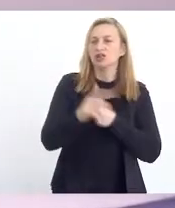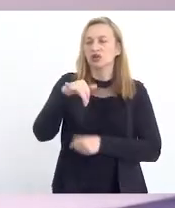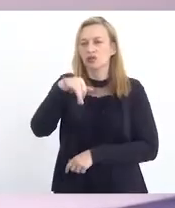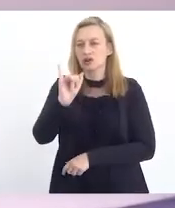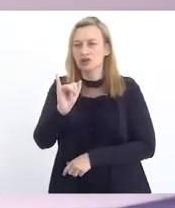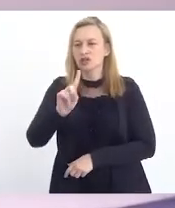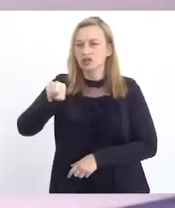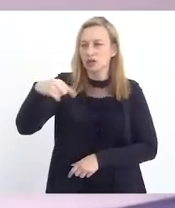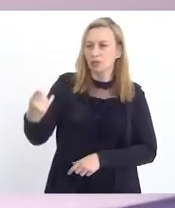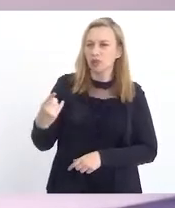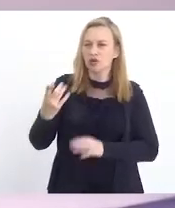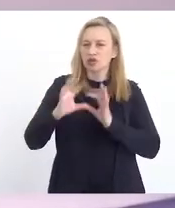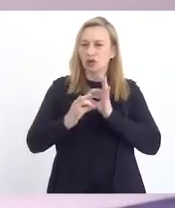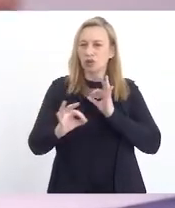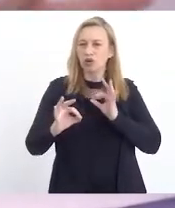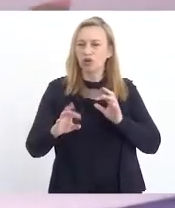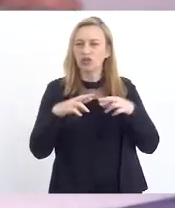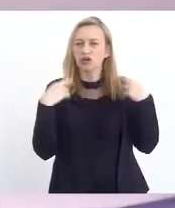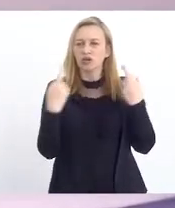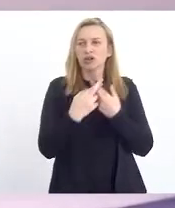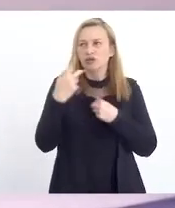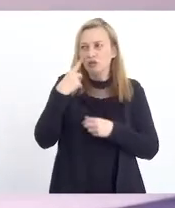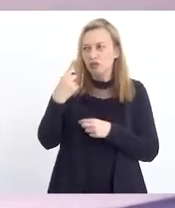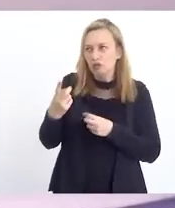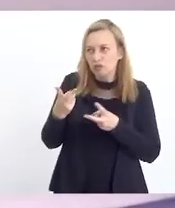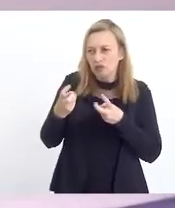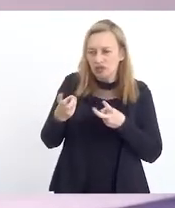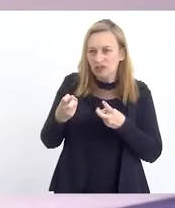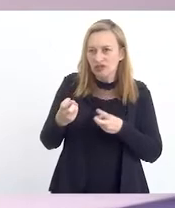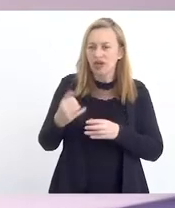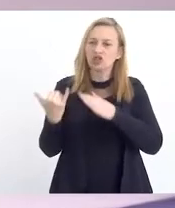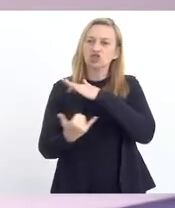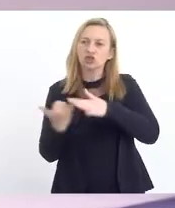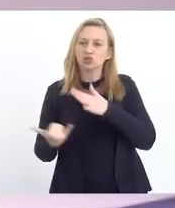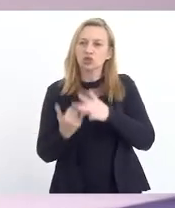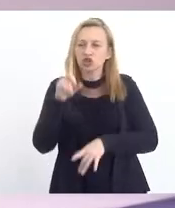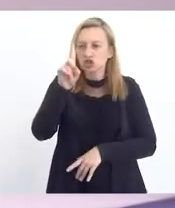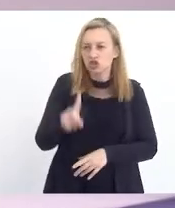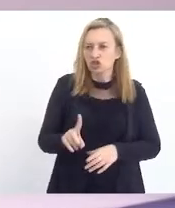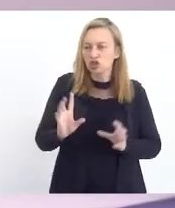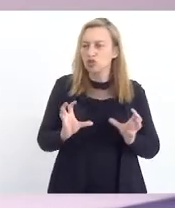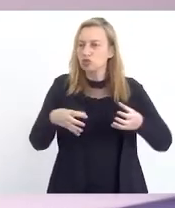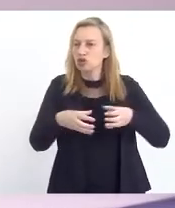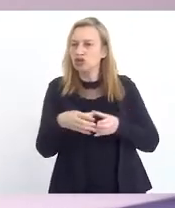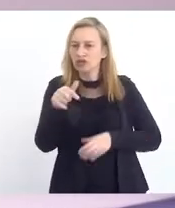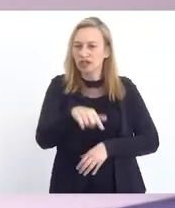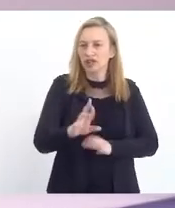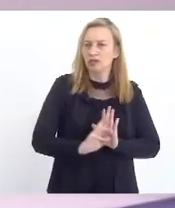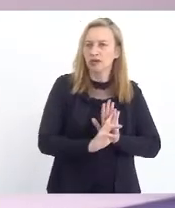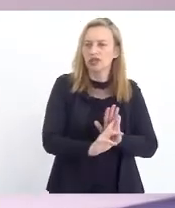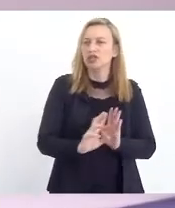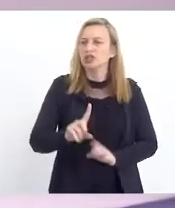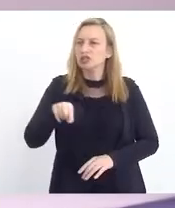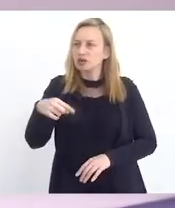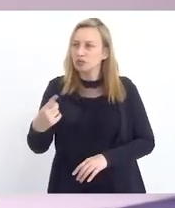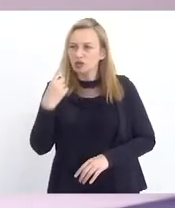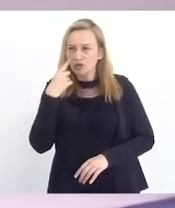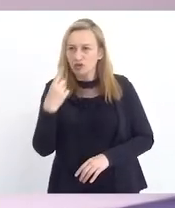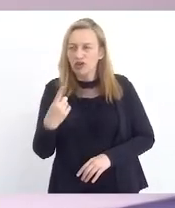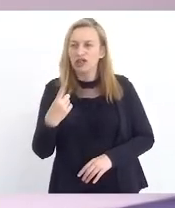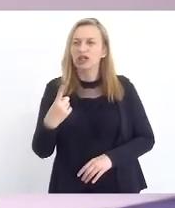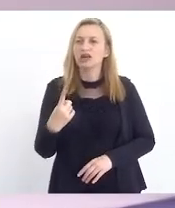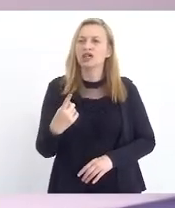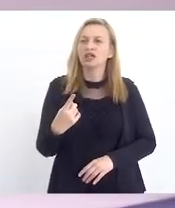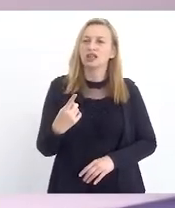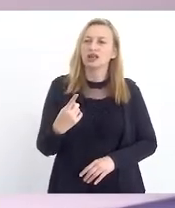Depois, ao longo da audiência, vamos checar, a Lucinha já checou, o Instituto de Direito Coletivo está aqui representado, e ao longo da audiência vamos checar se estão